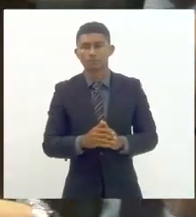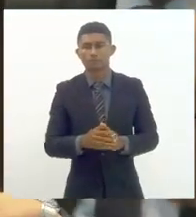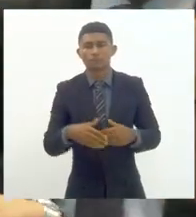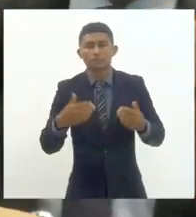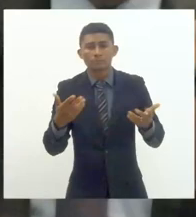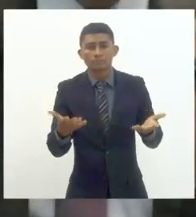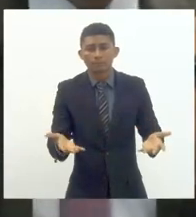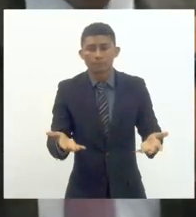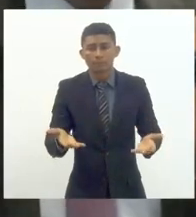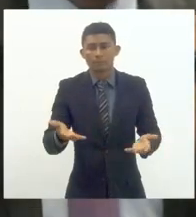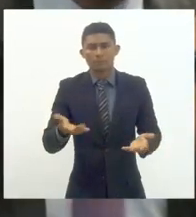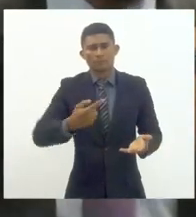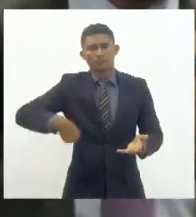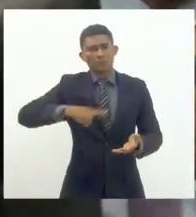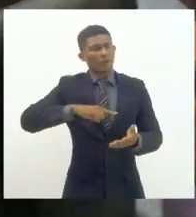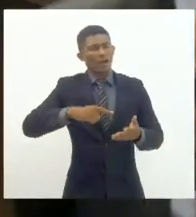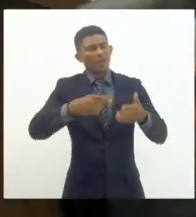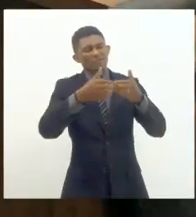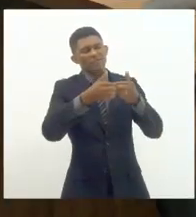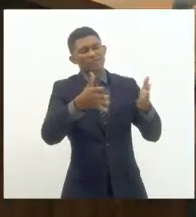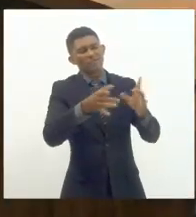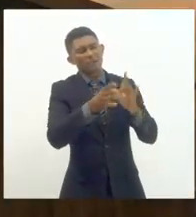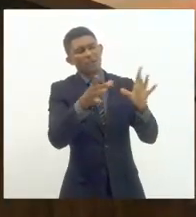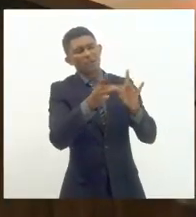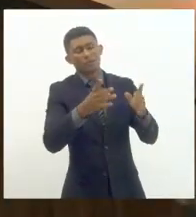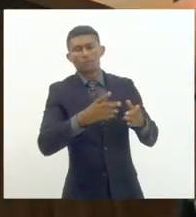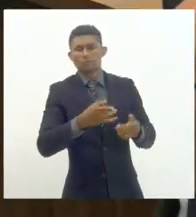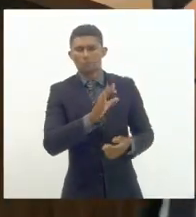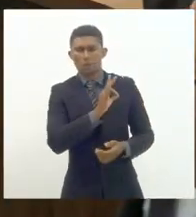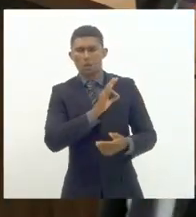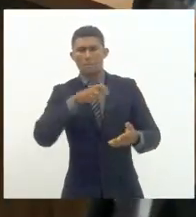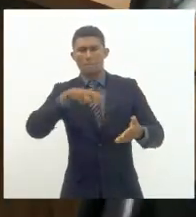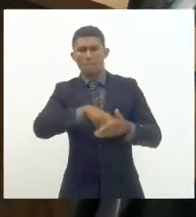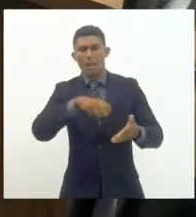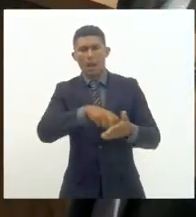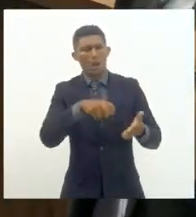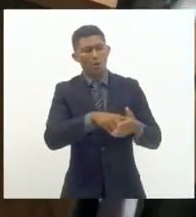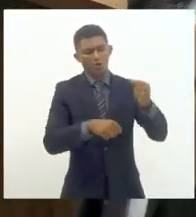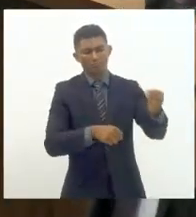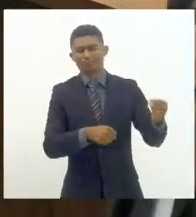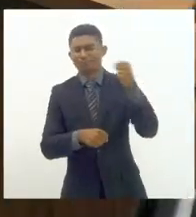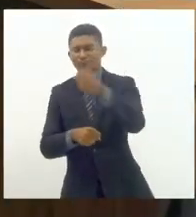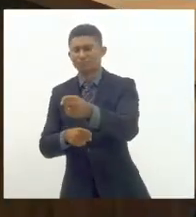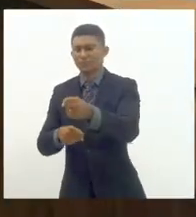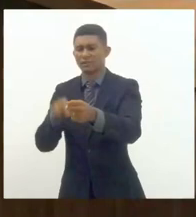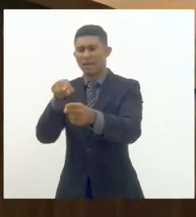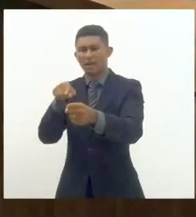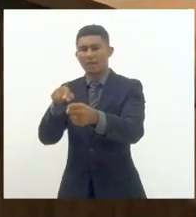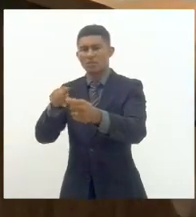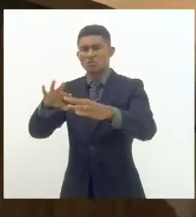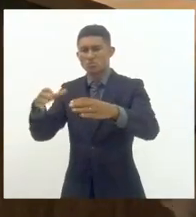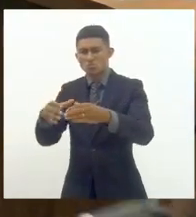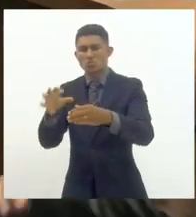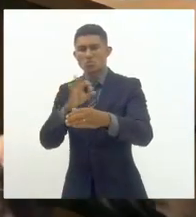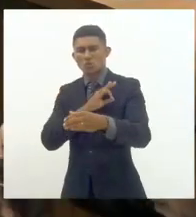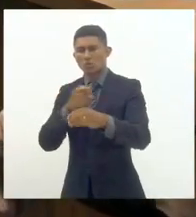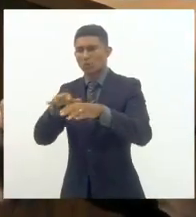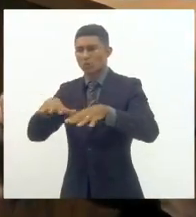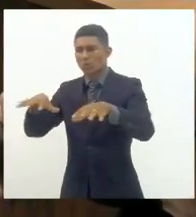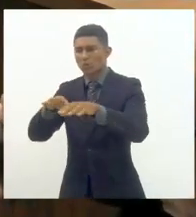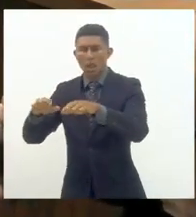quer abrir margem para que a polícia penal também seja utilizada em outros assuntos que não lhe diz